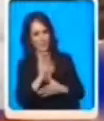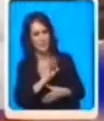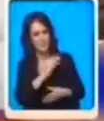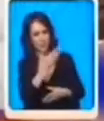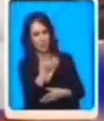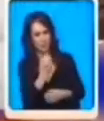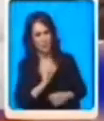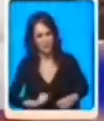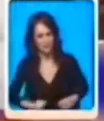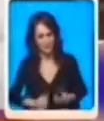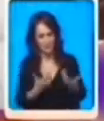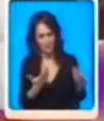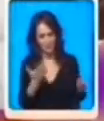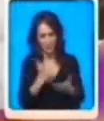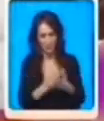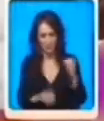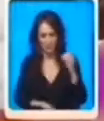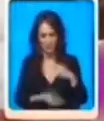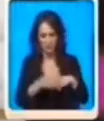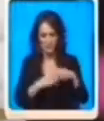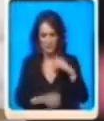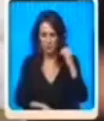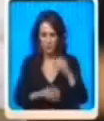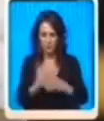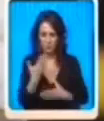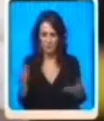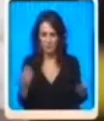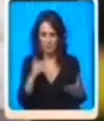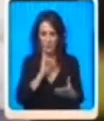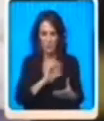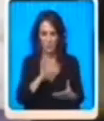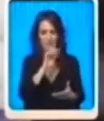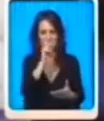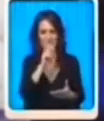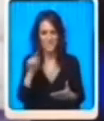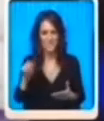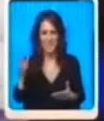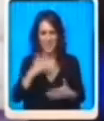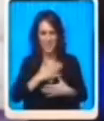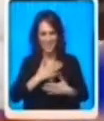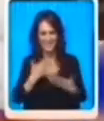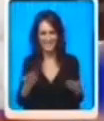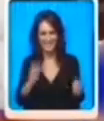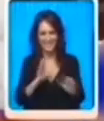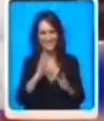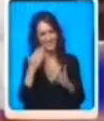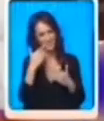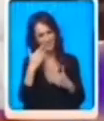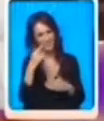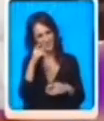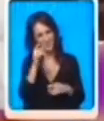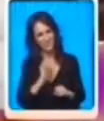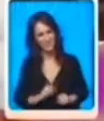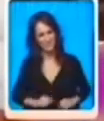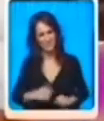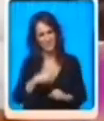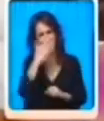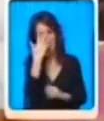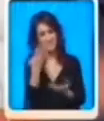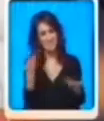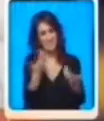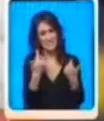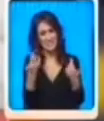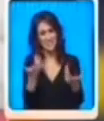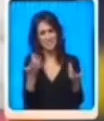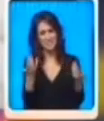sua presença, com a sua simpatia, com a sua humildade, uma fã daquelas. E, portanto, também estás de parabéns, porque eu acho que é isso também que toca